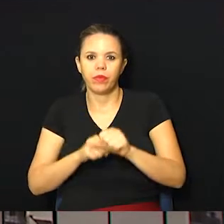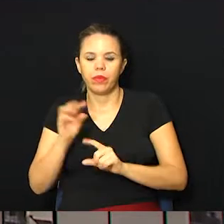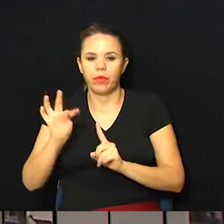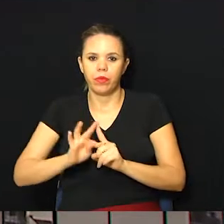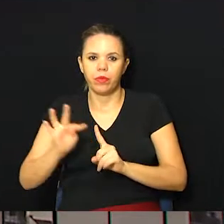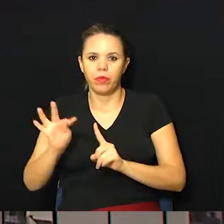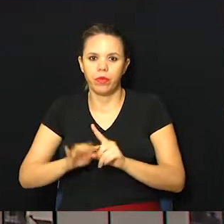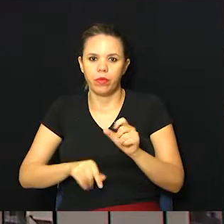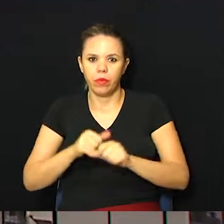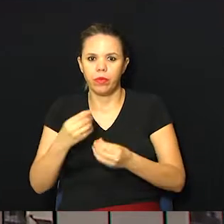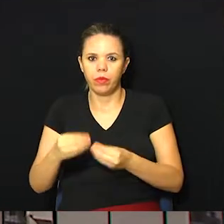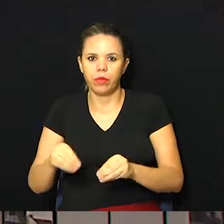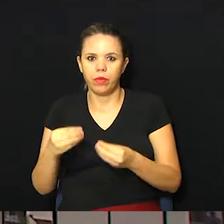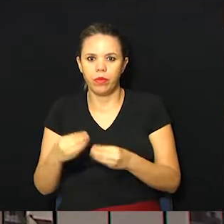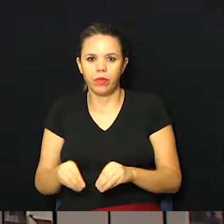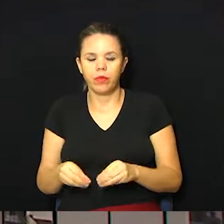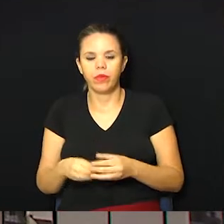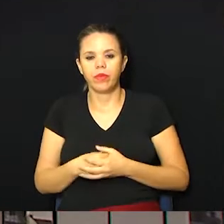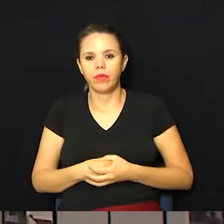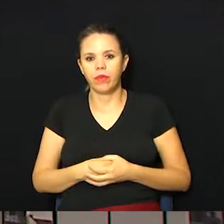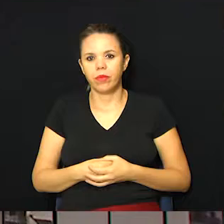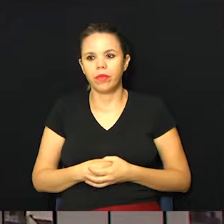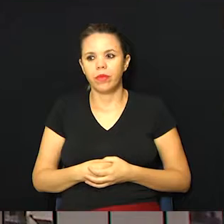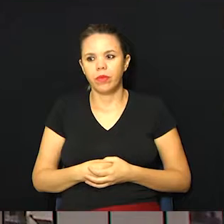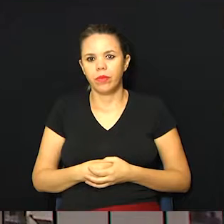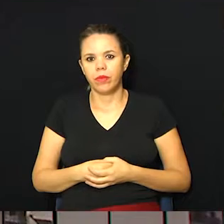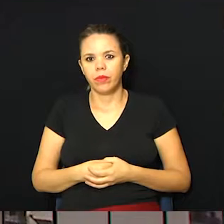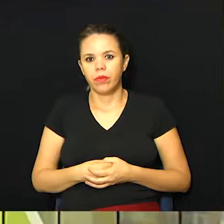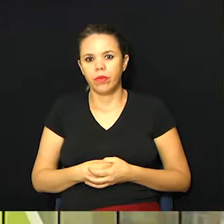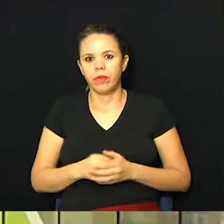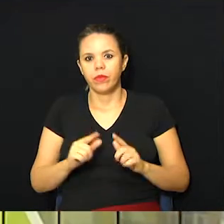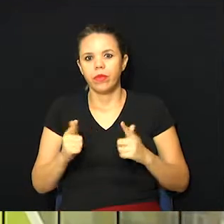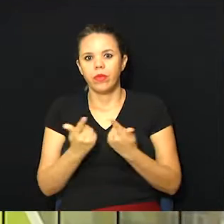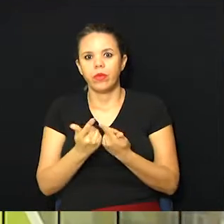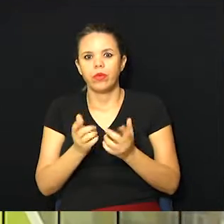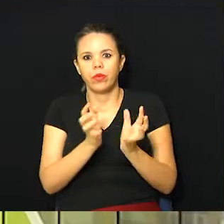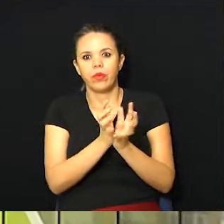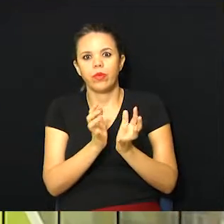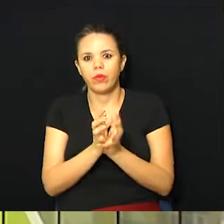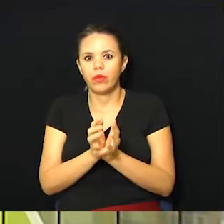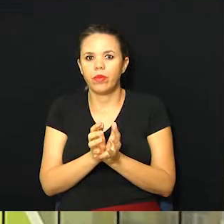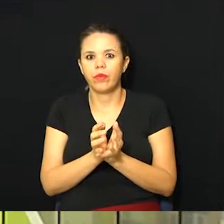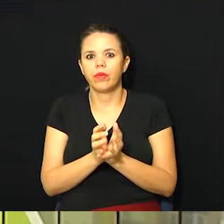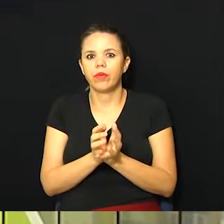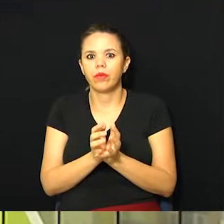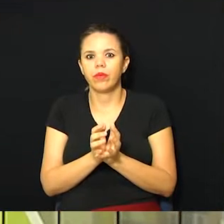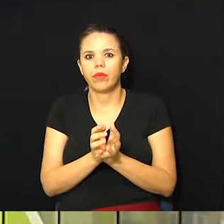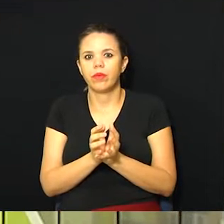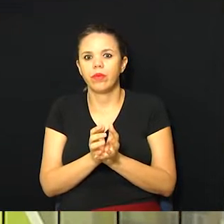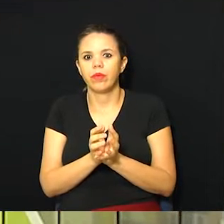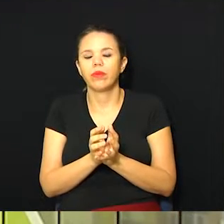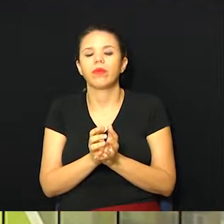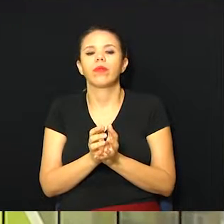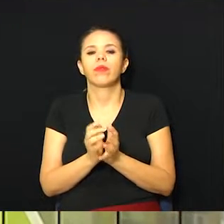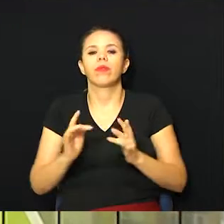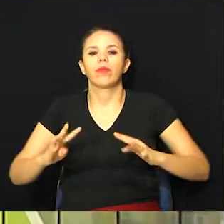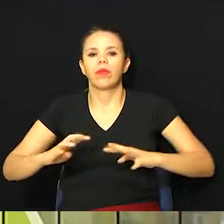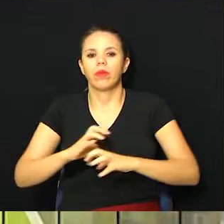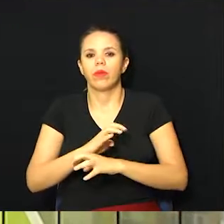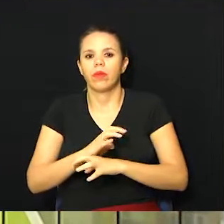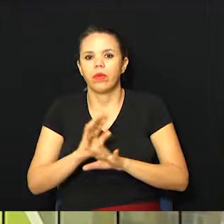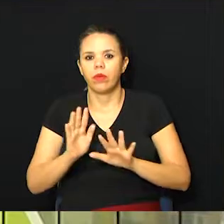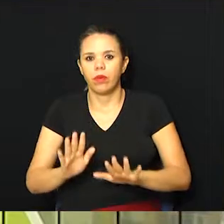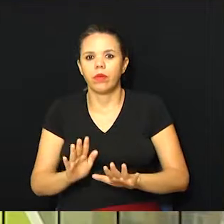impactar, provavelmente vai impactar esses grupos, né, essas comunidades microbianas, mas os impactos